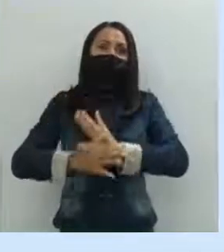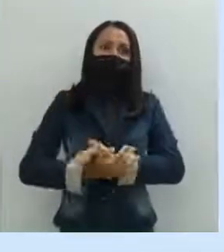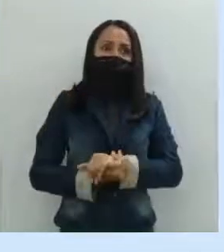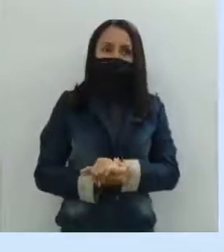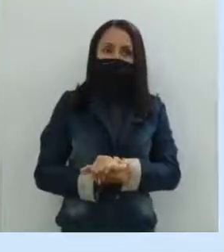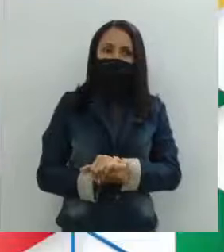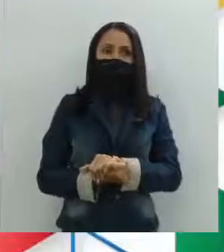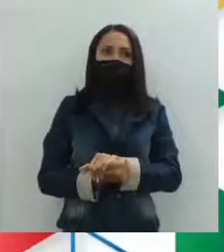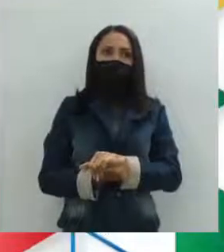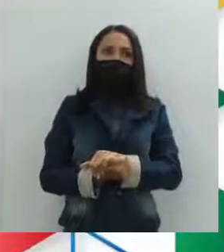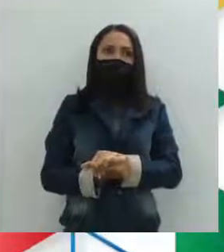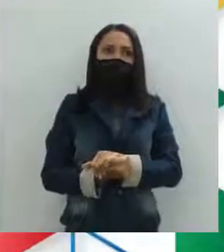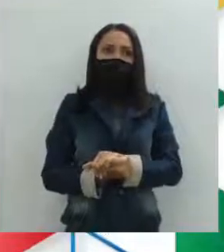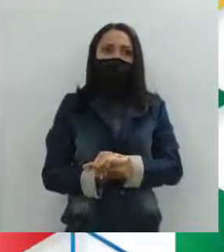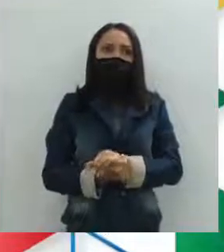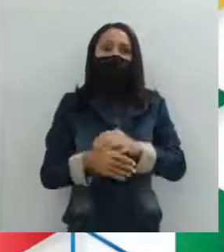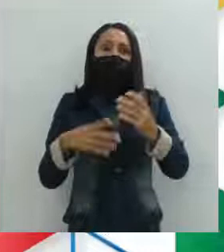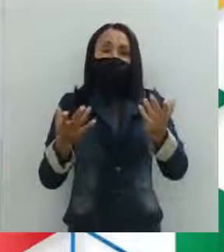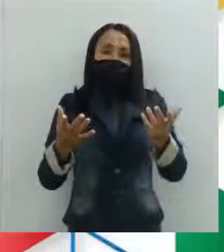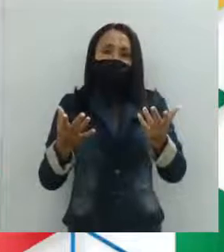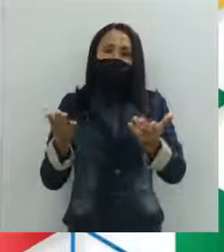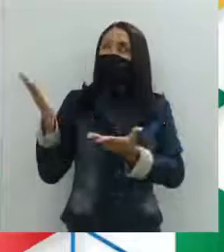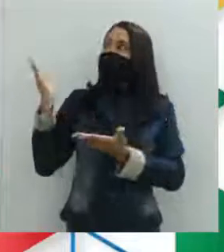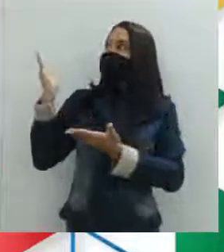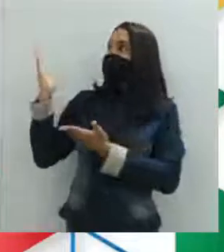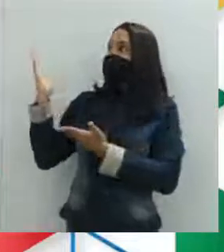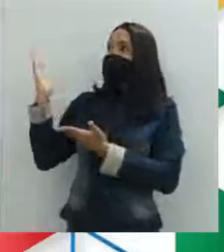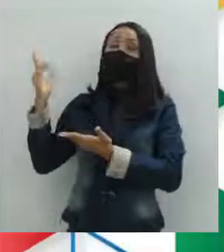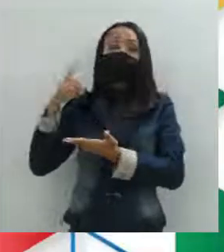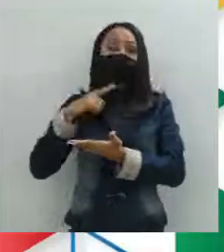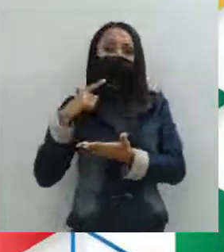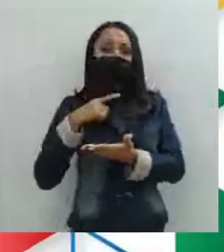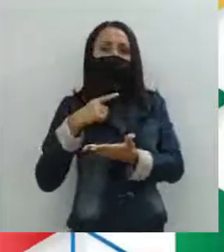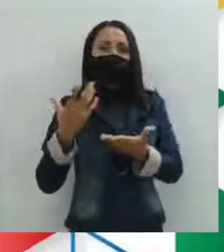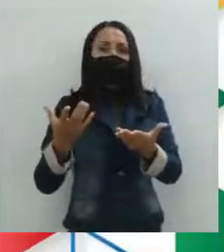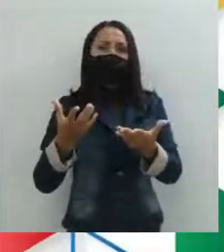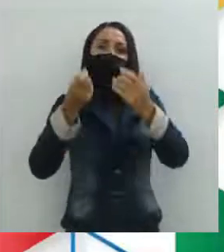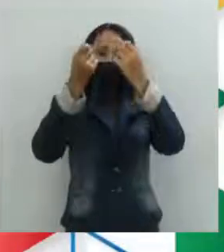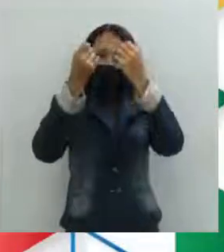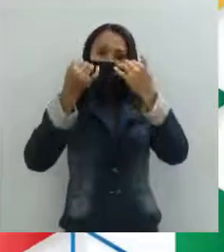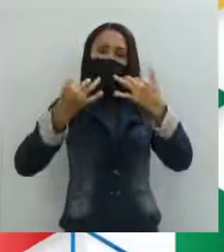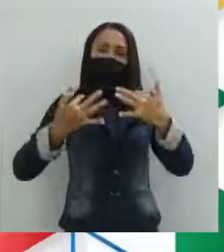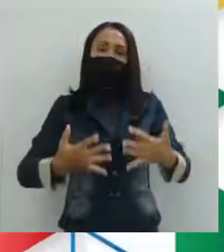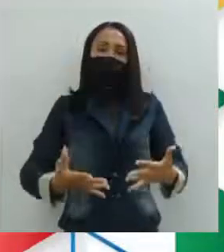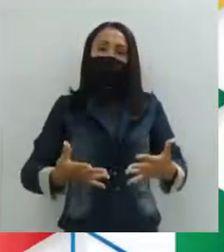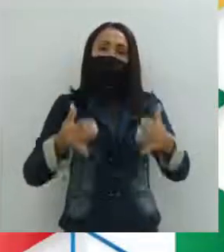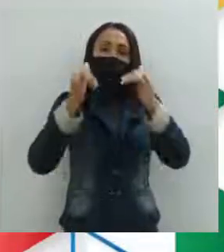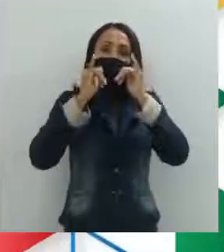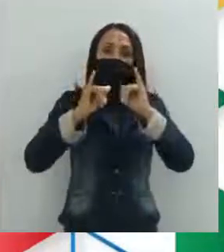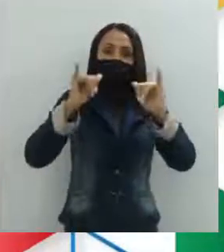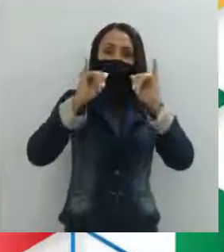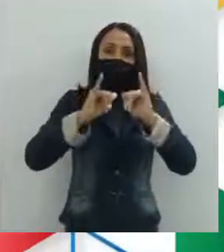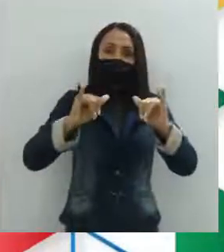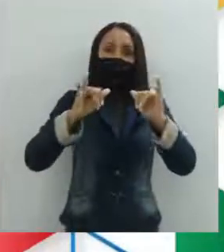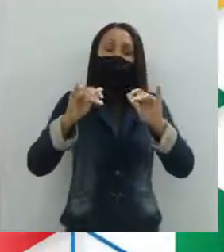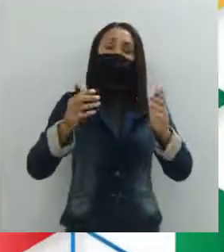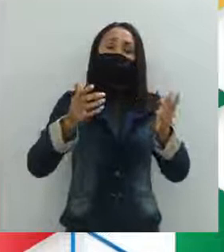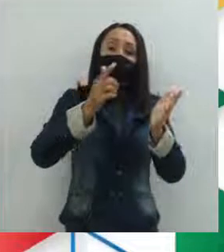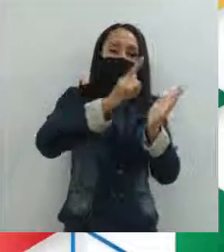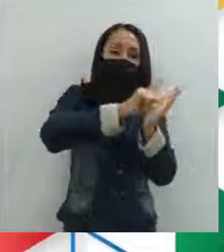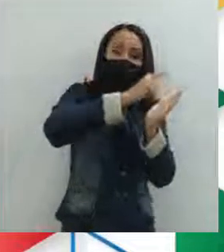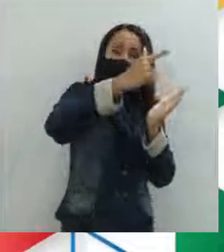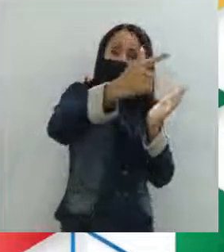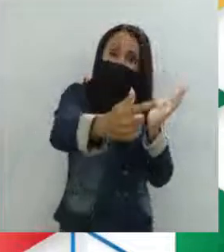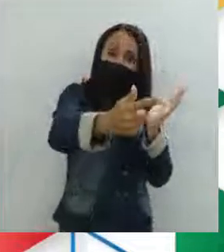aqui. Na tela, ainda trago para vocês. Vejam só, como eu falei, a notícia é um texto